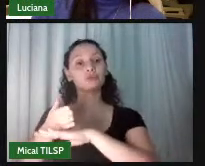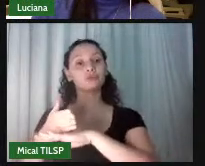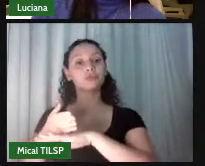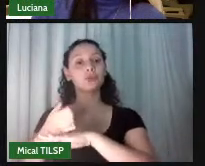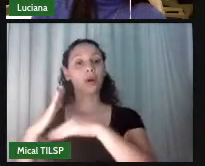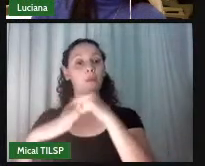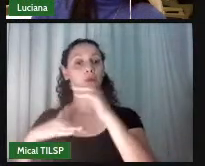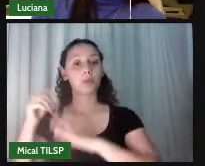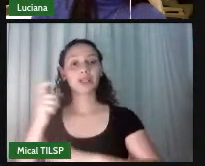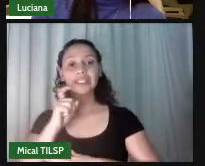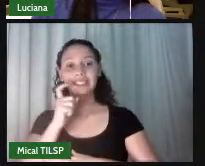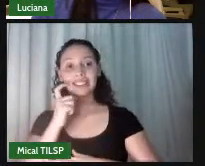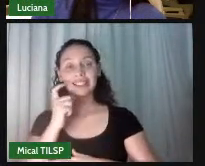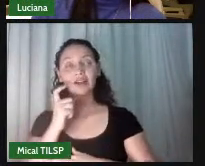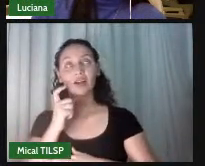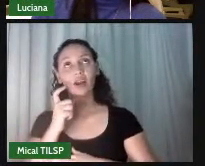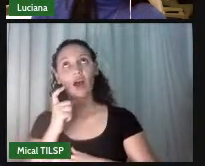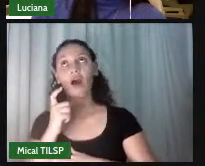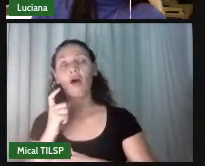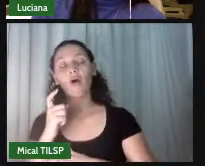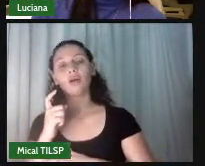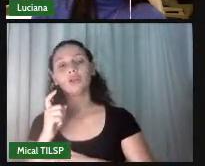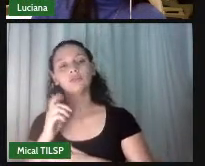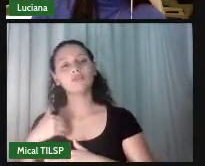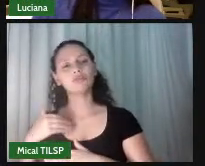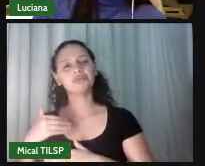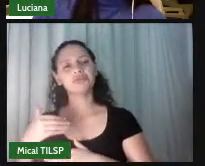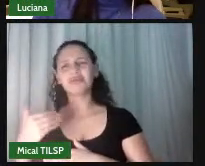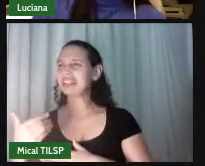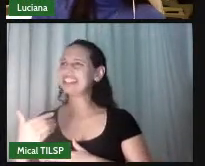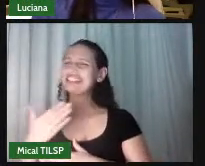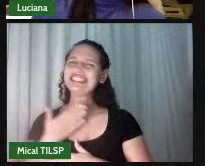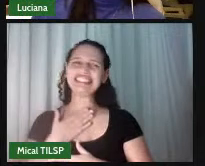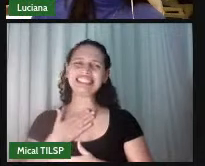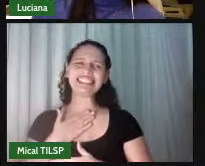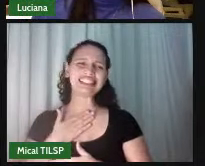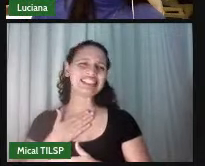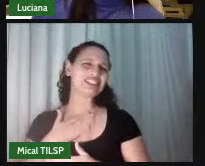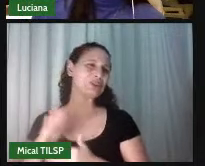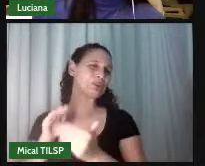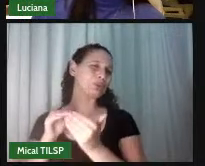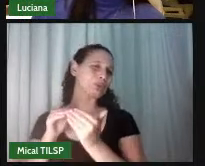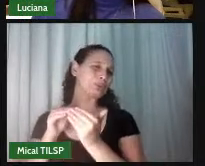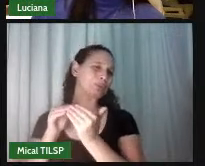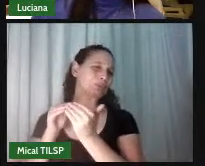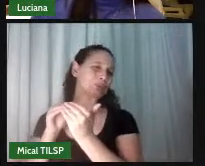a contento, não saiu como planejado, como esperado, e cria-se